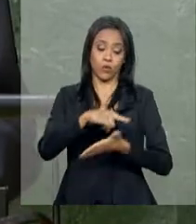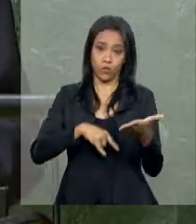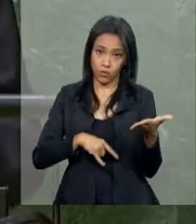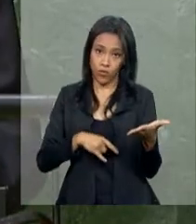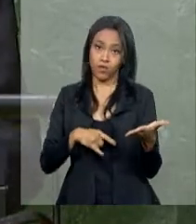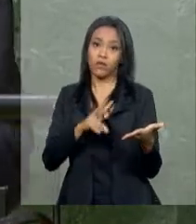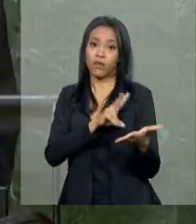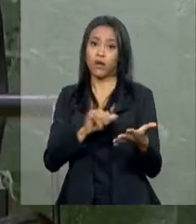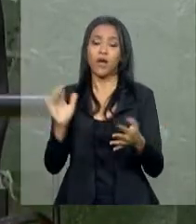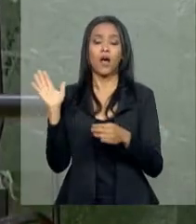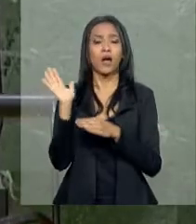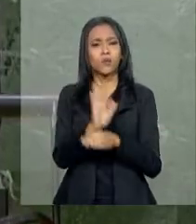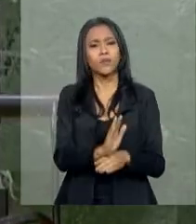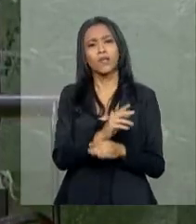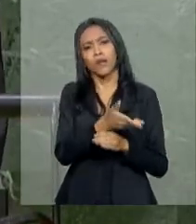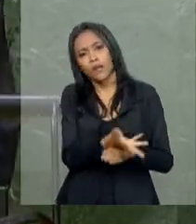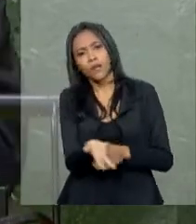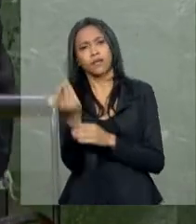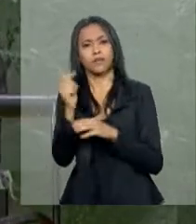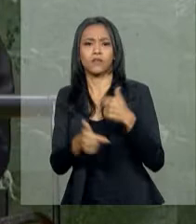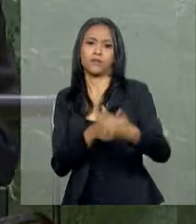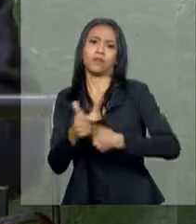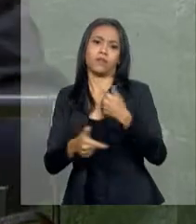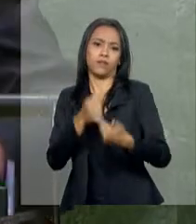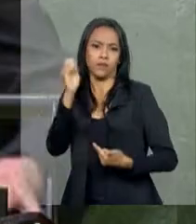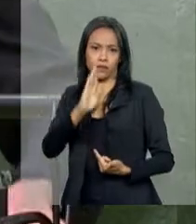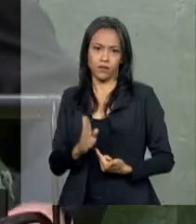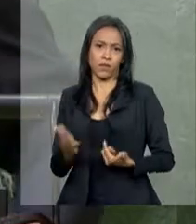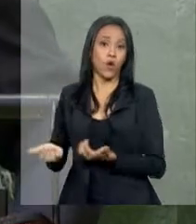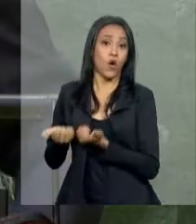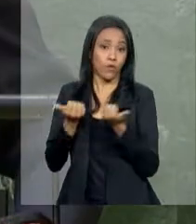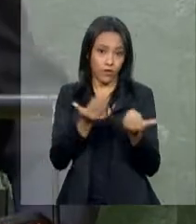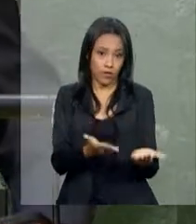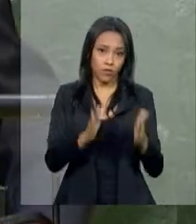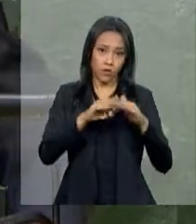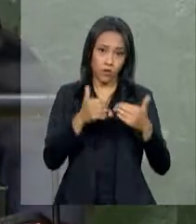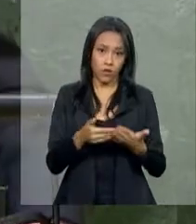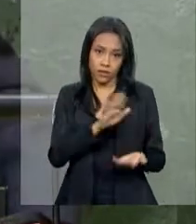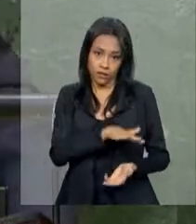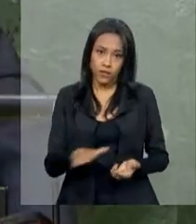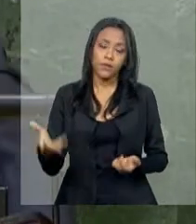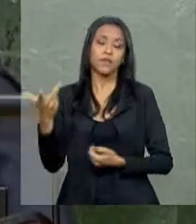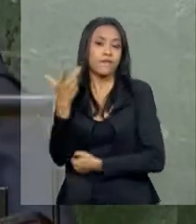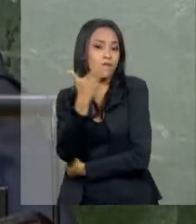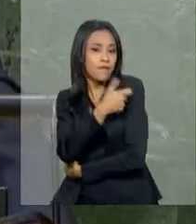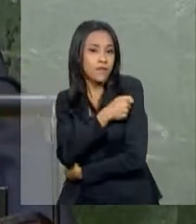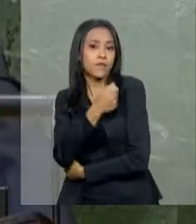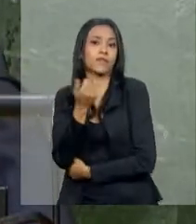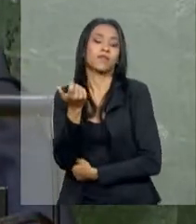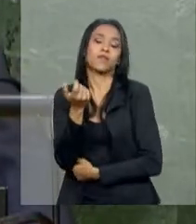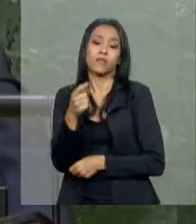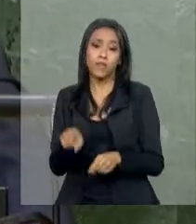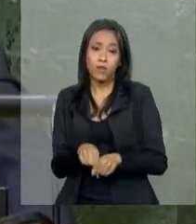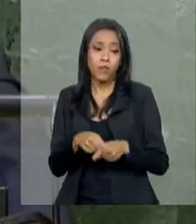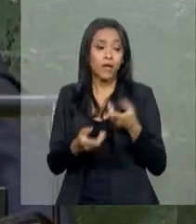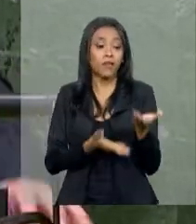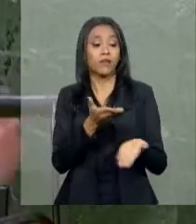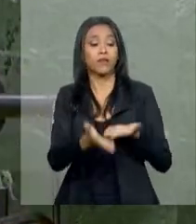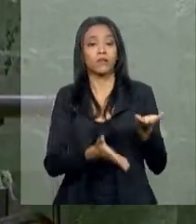habilitam a trabalhar no país. Oferecemos escola para as crianças, vacinação e serviços de saúde para